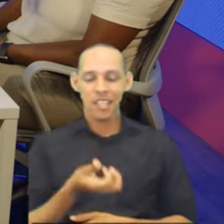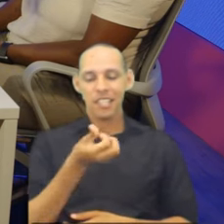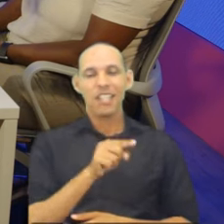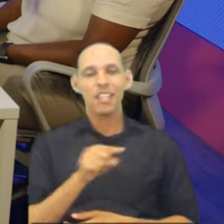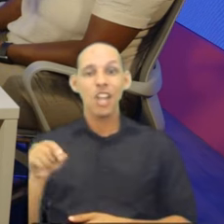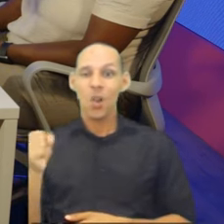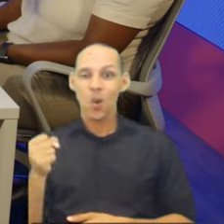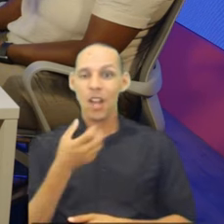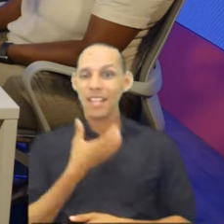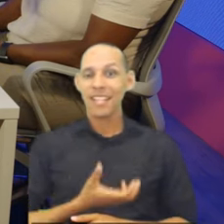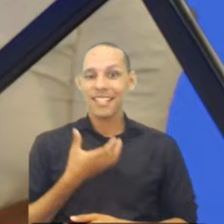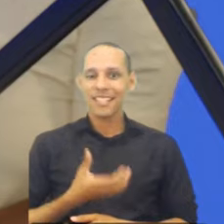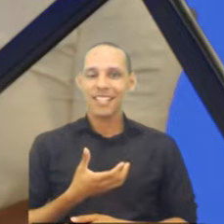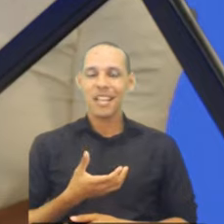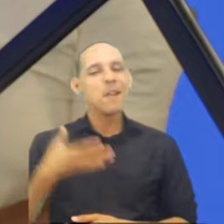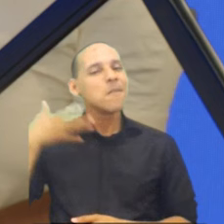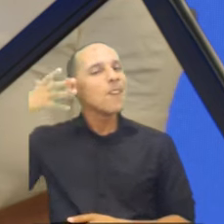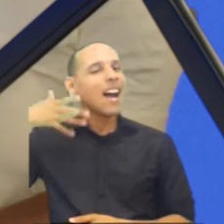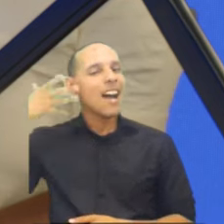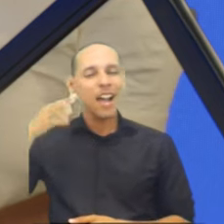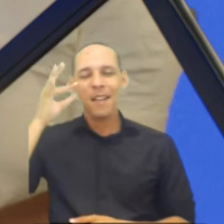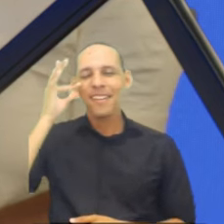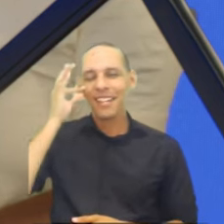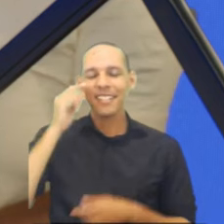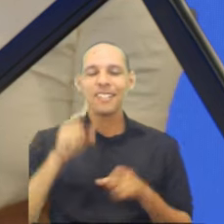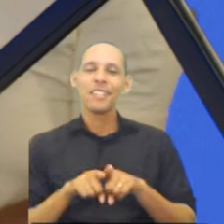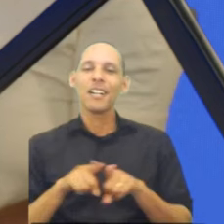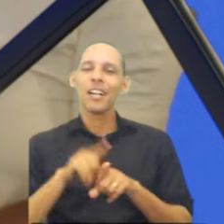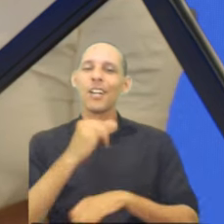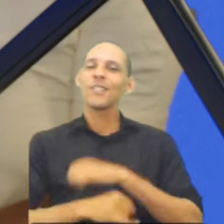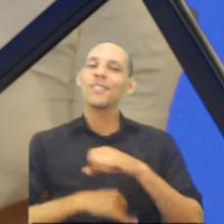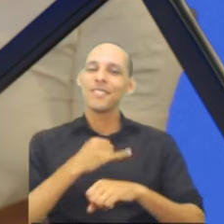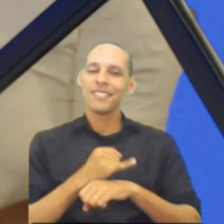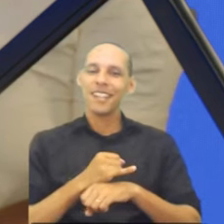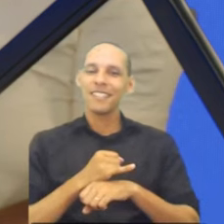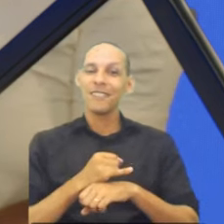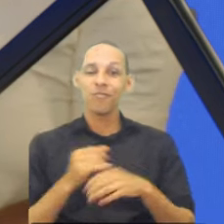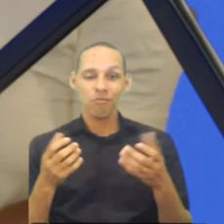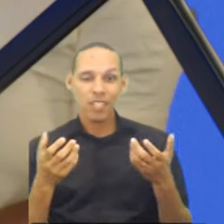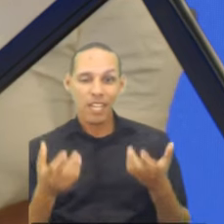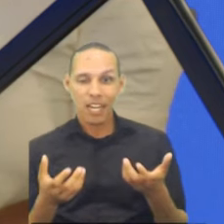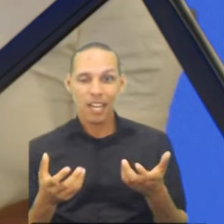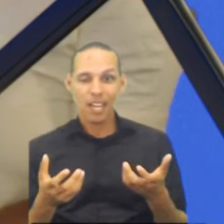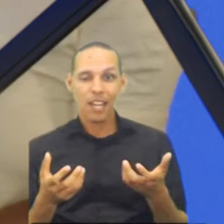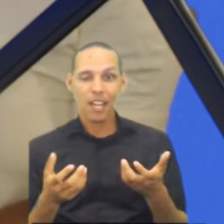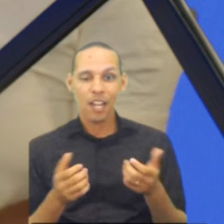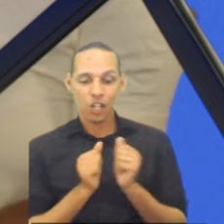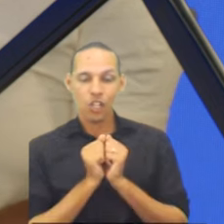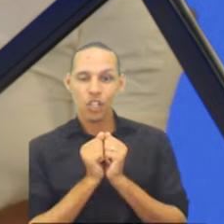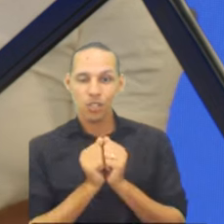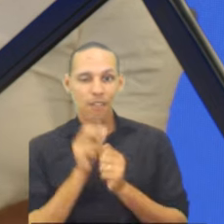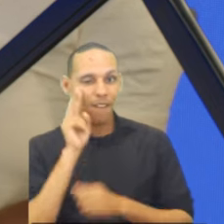6 a 8 de dezembro com palestras presenciais e online eh para quem quiser acompanhar